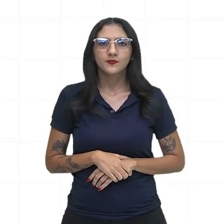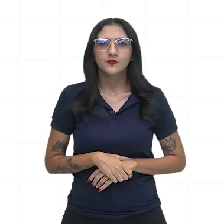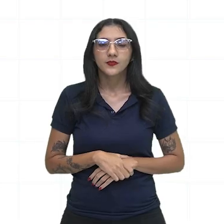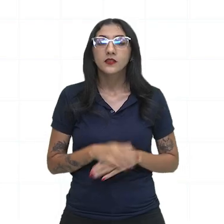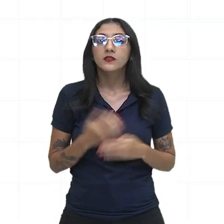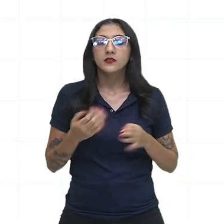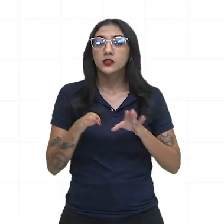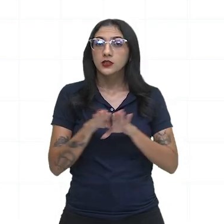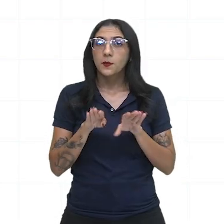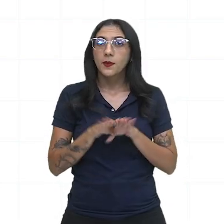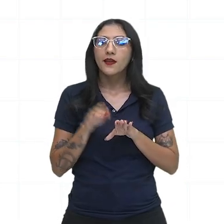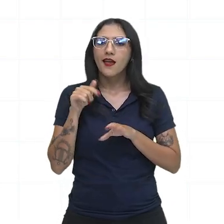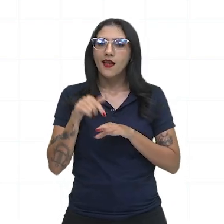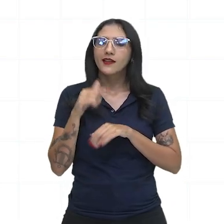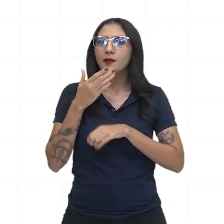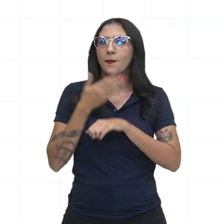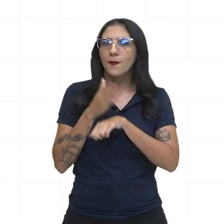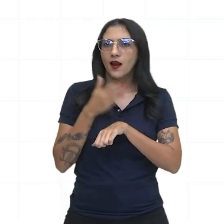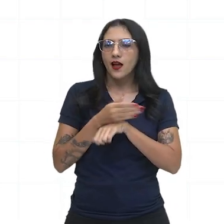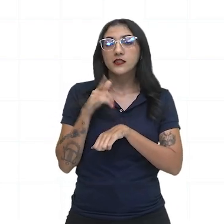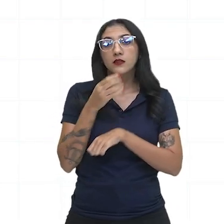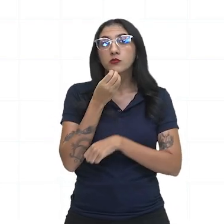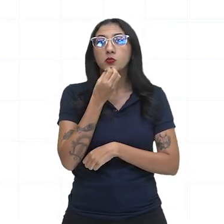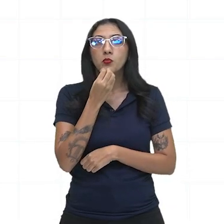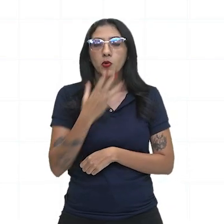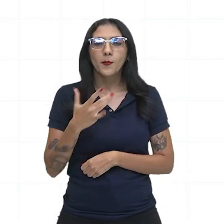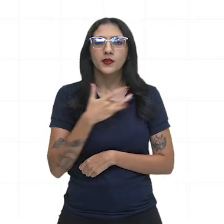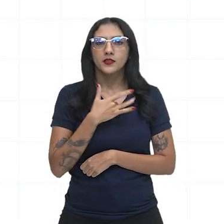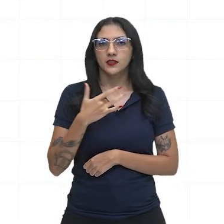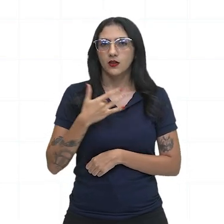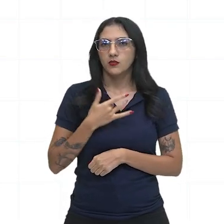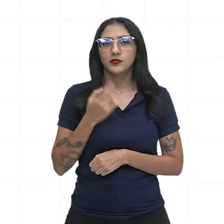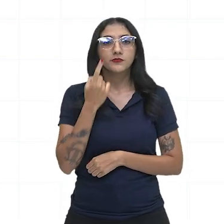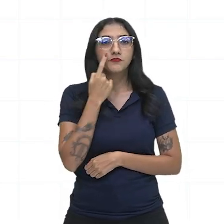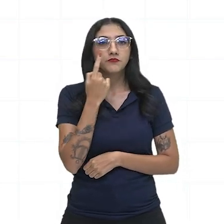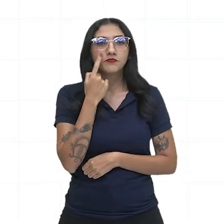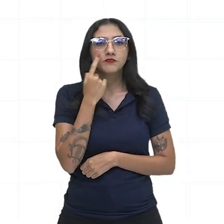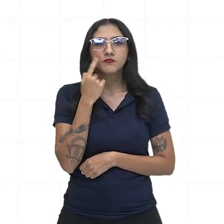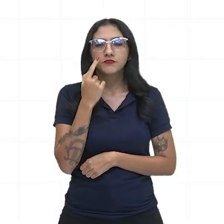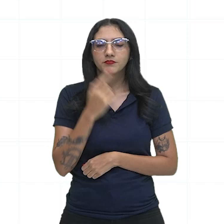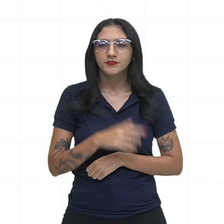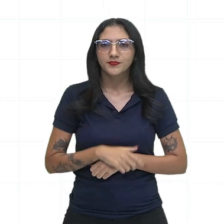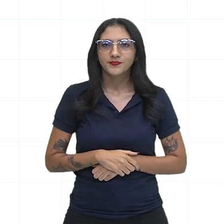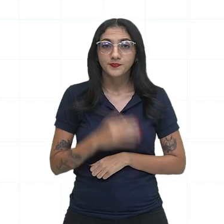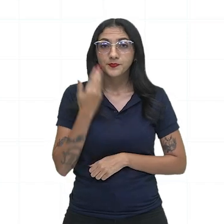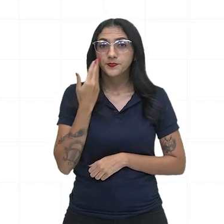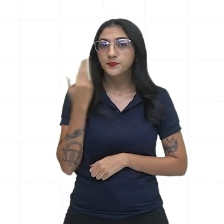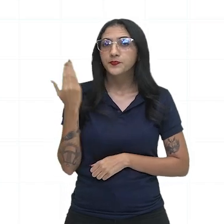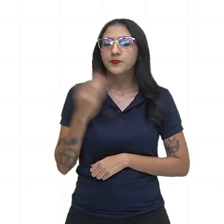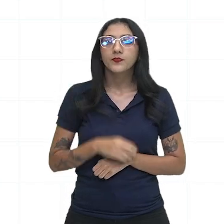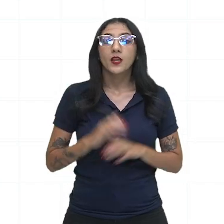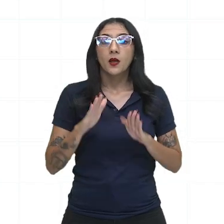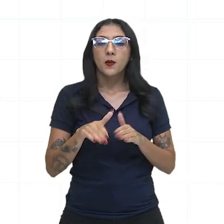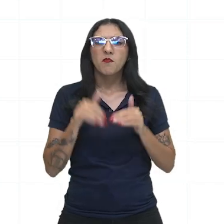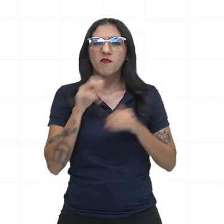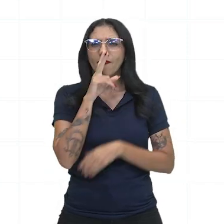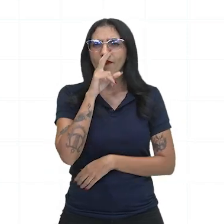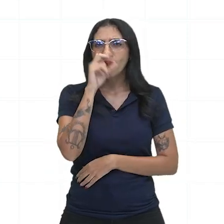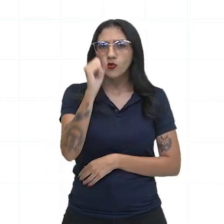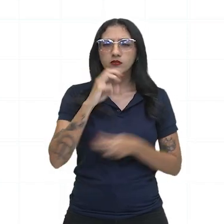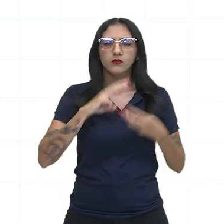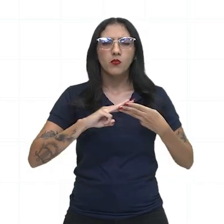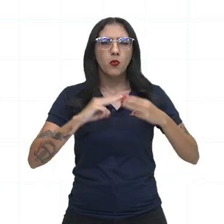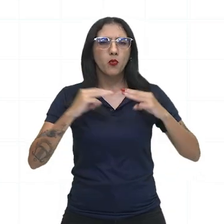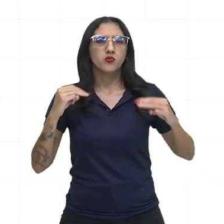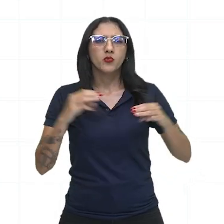saúde, a ginástica localizada também. Vamos ver quais são esses benefícios. Olha só, fortalecimento